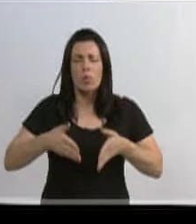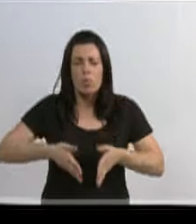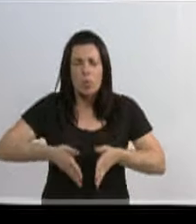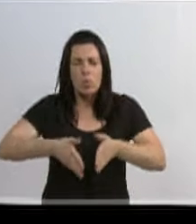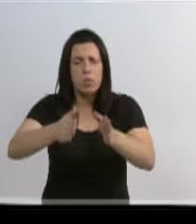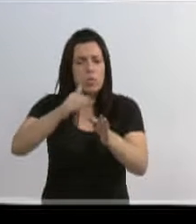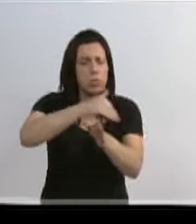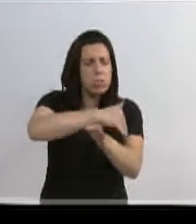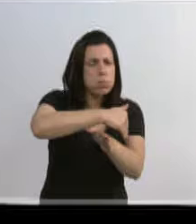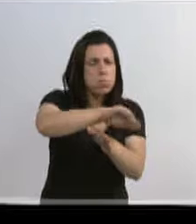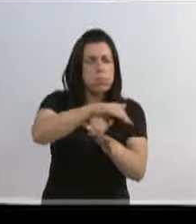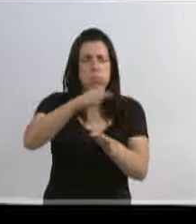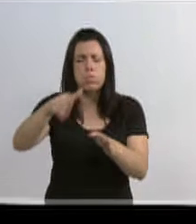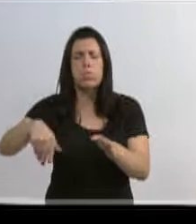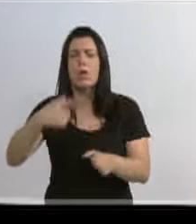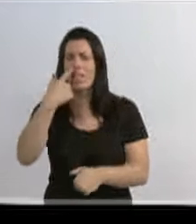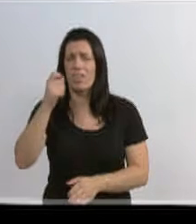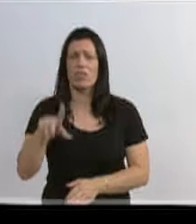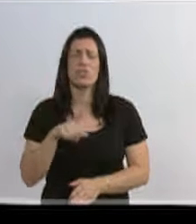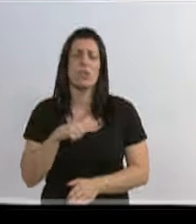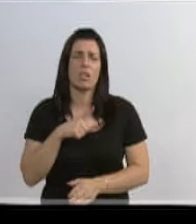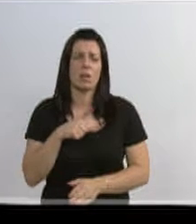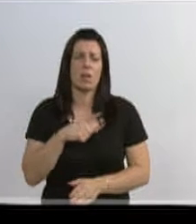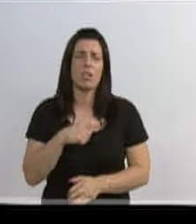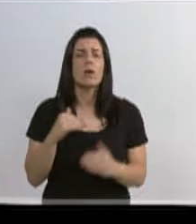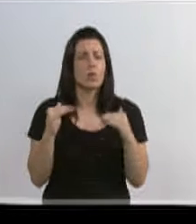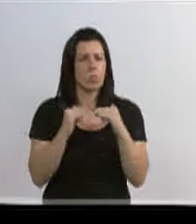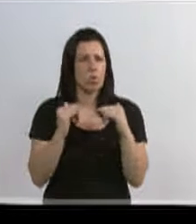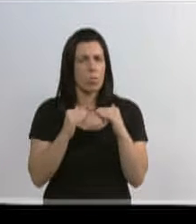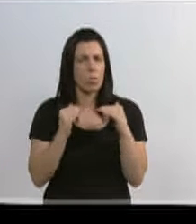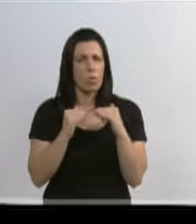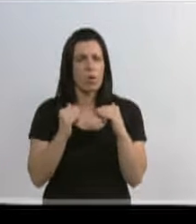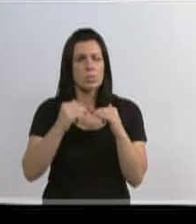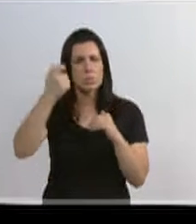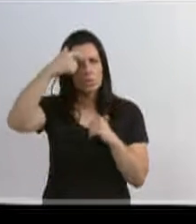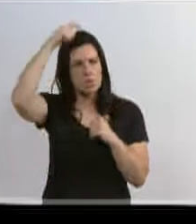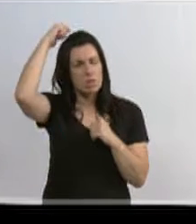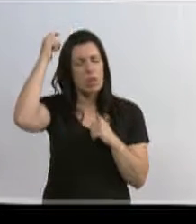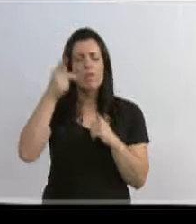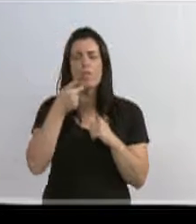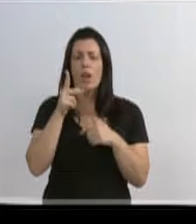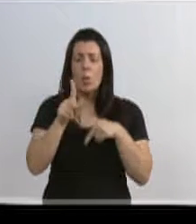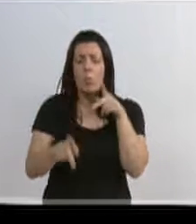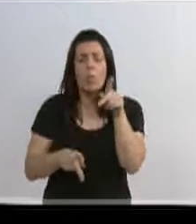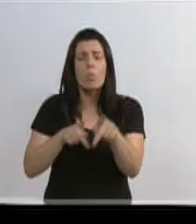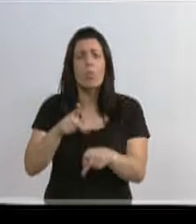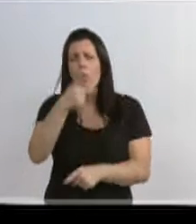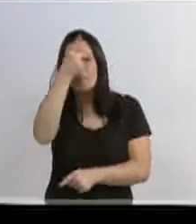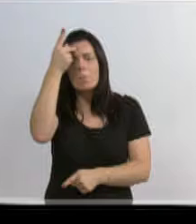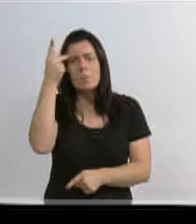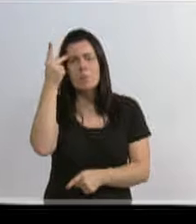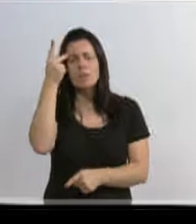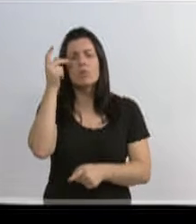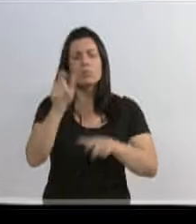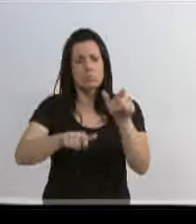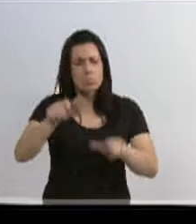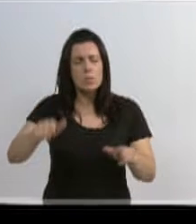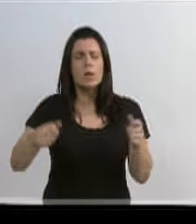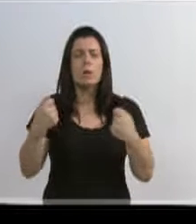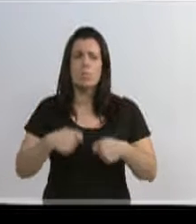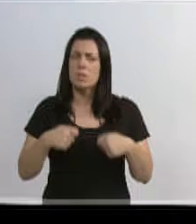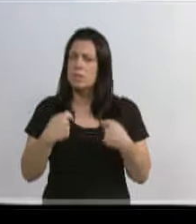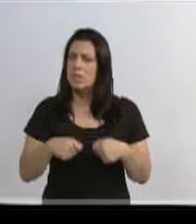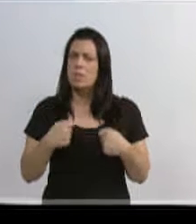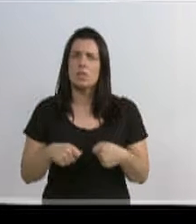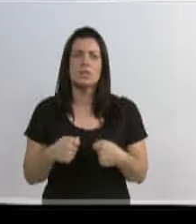daqui da Gaspar, tem muito lixo jogado. Concordo plenamente com o vereador Adriano quando ele fala da população. Temos que já achar um meio de punir.